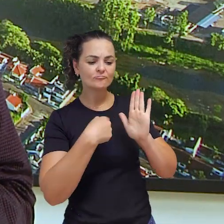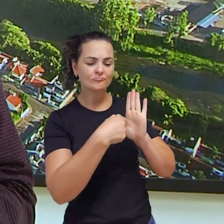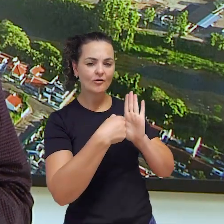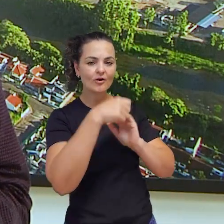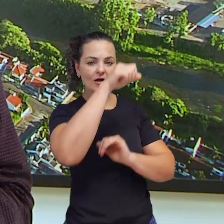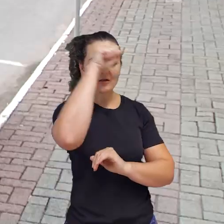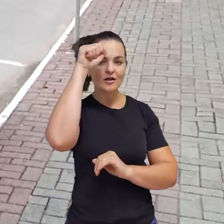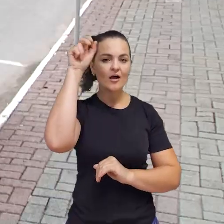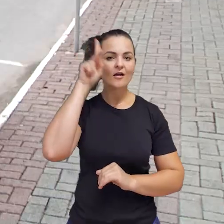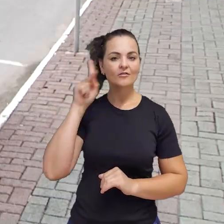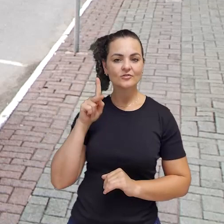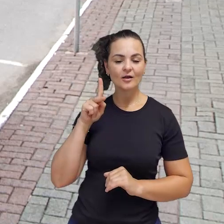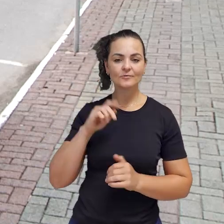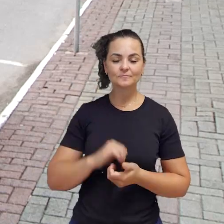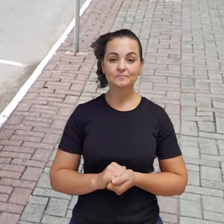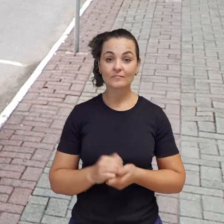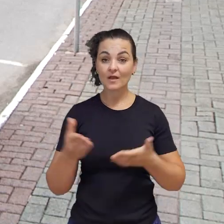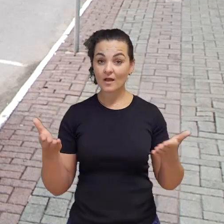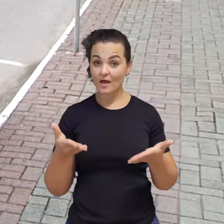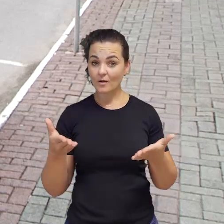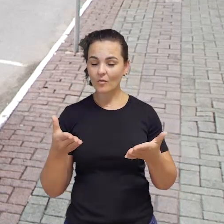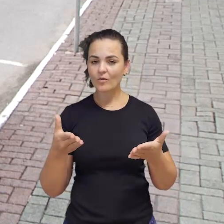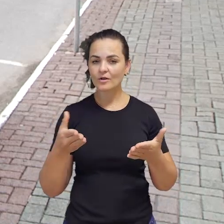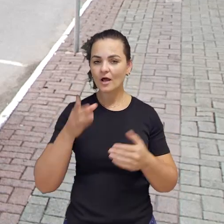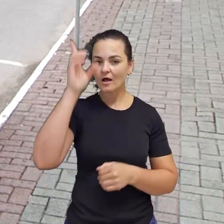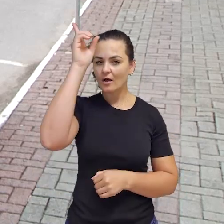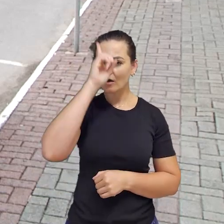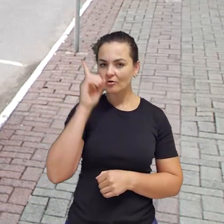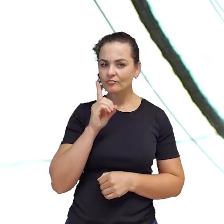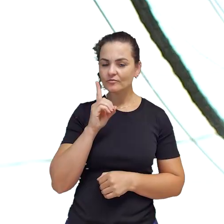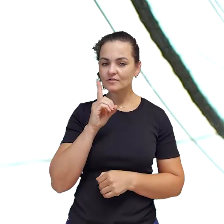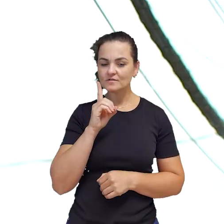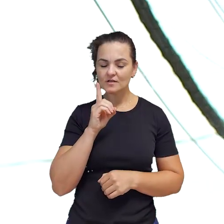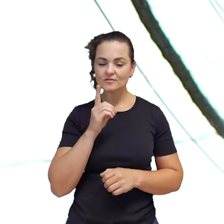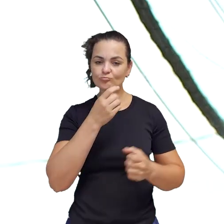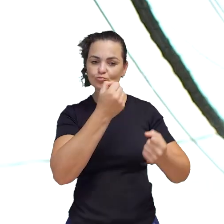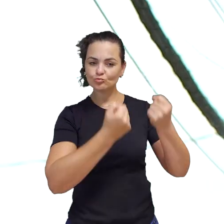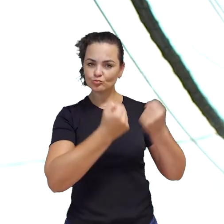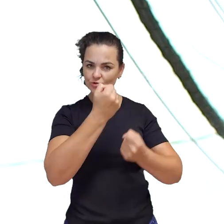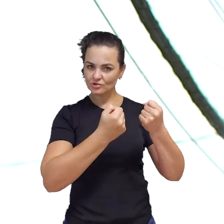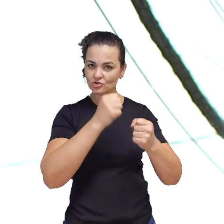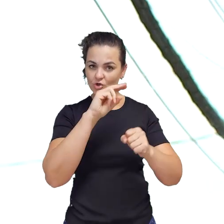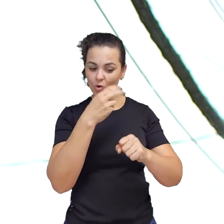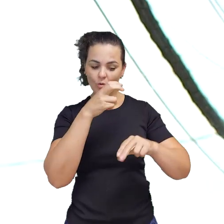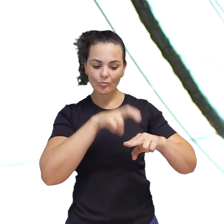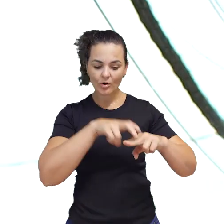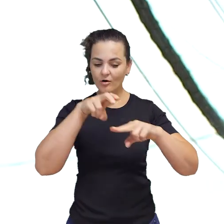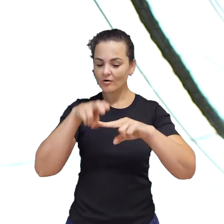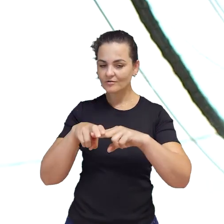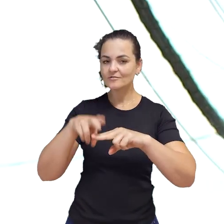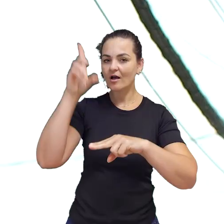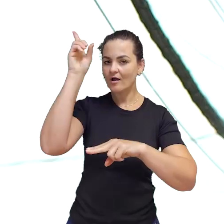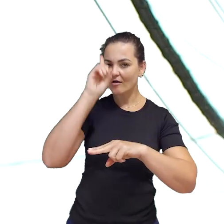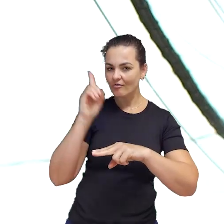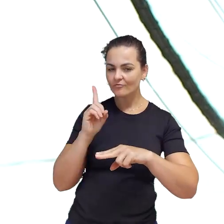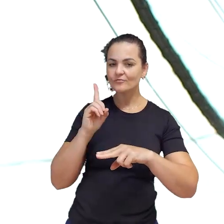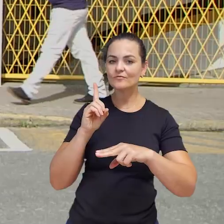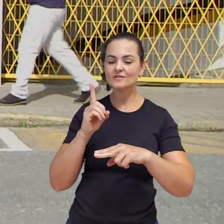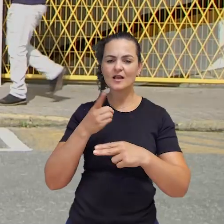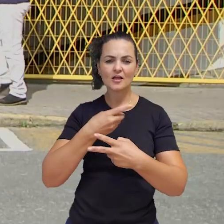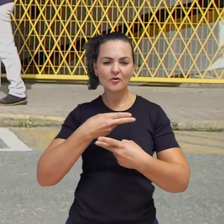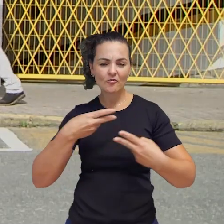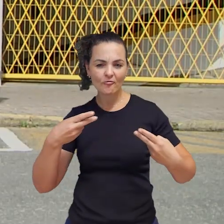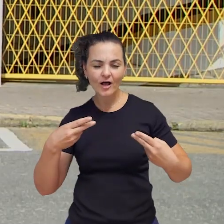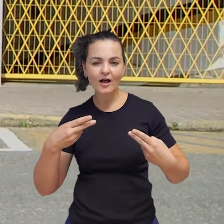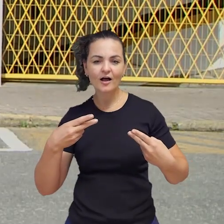Sirley Champion agora de acordo com a nova redação os veículos conduzido por pessoas ou que tenham passageiros